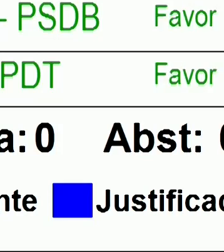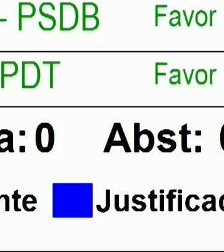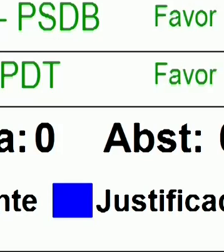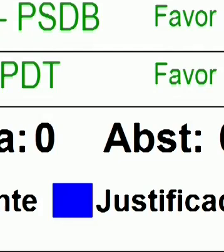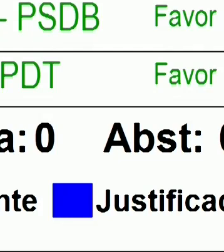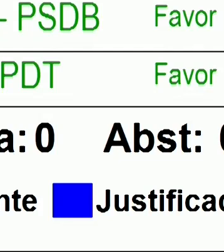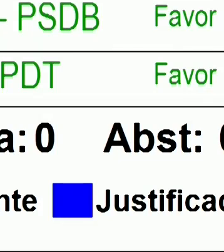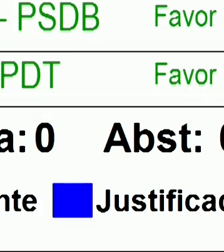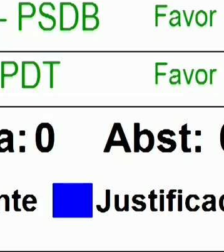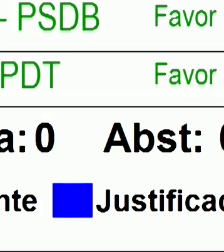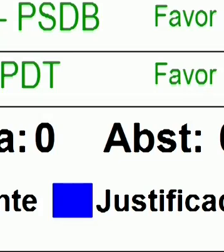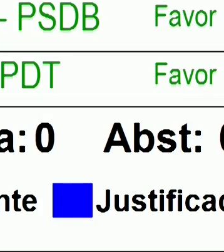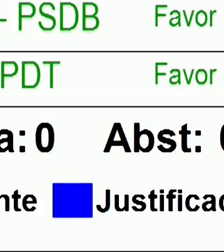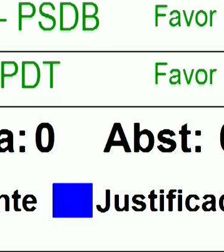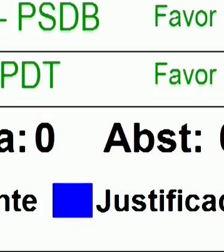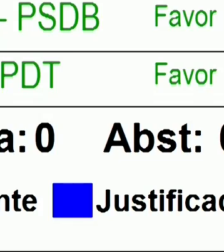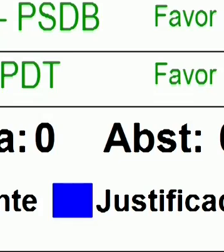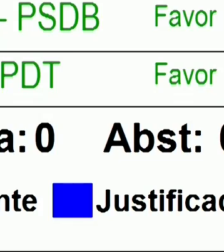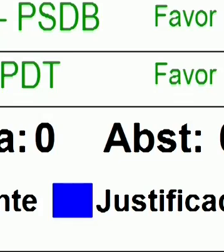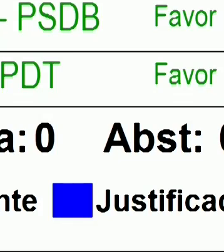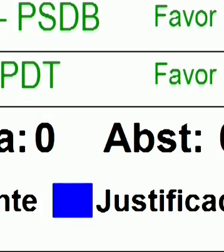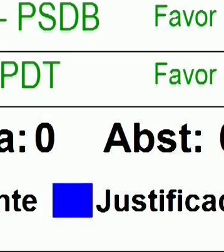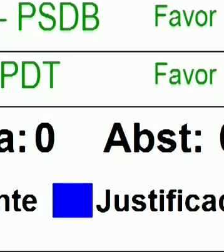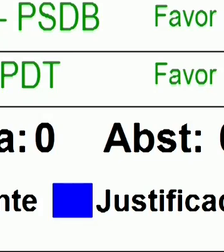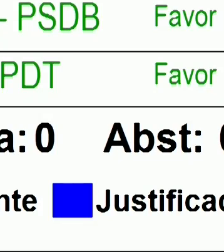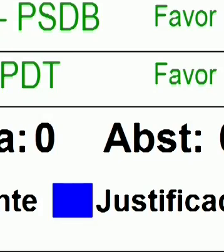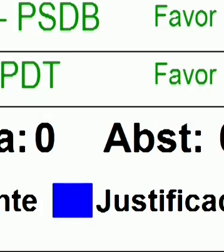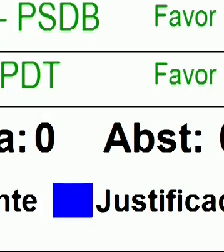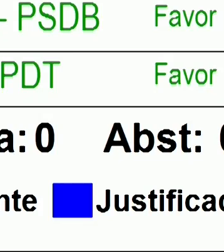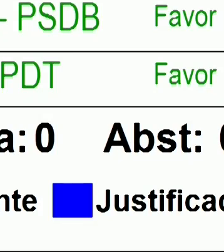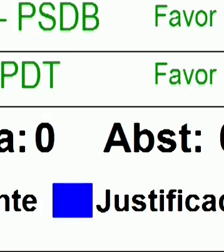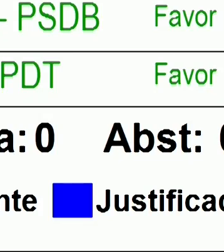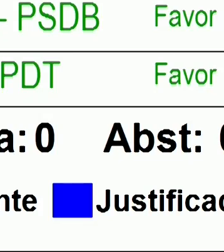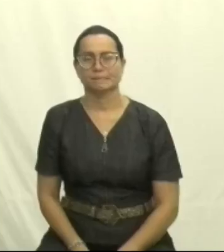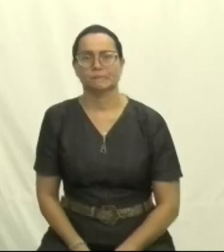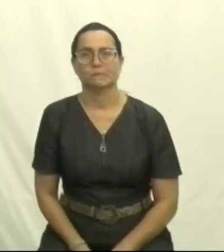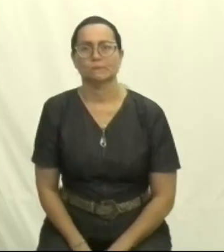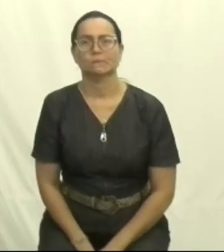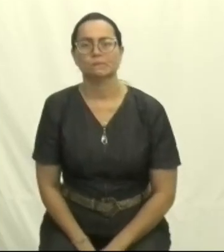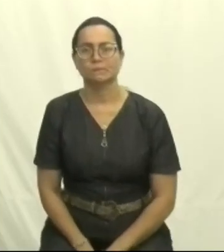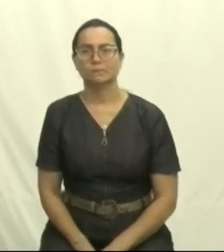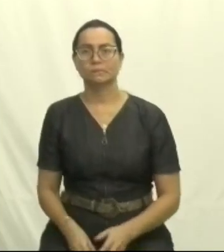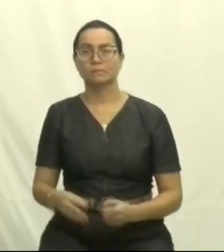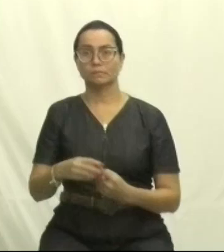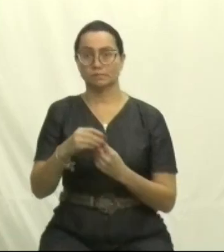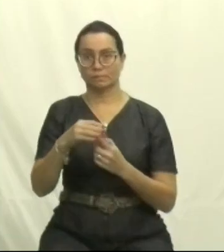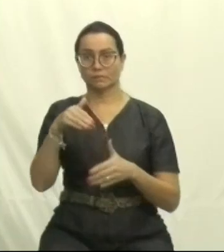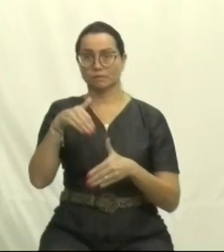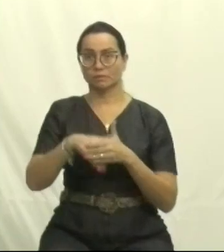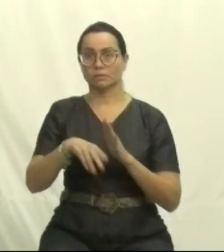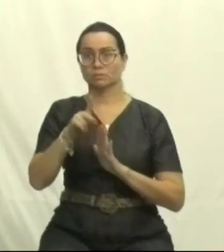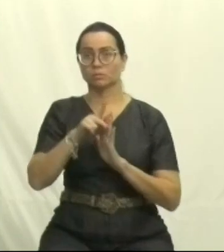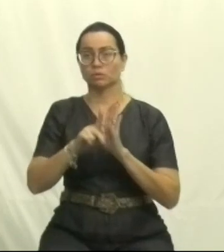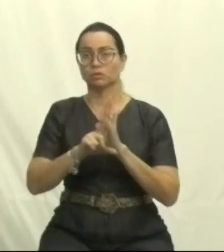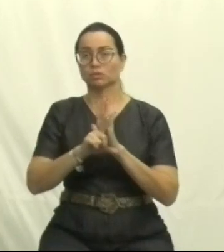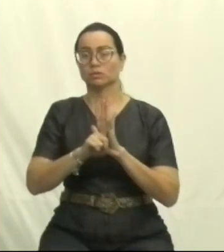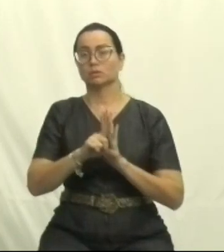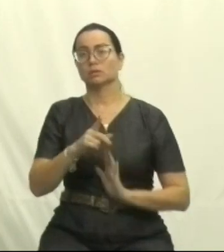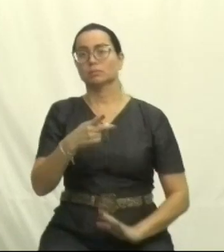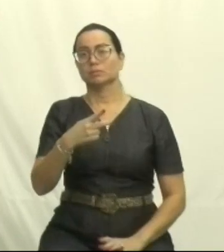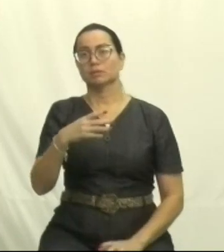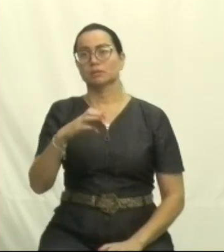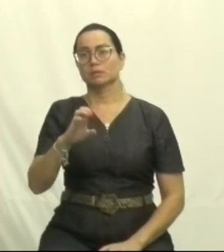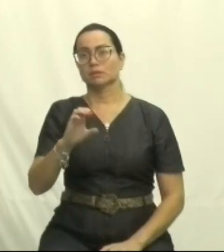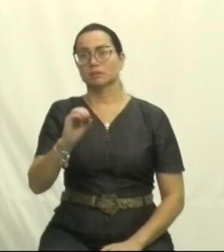O projeto foi aprovado por unanimidade. Em única discussão e votação, o projeto de lei número